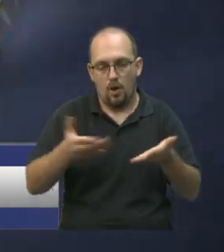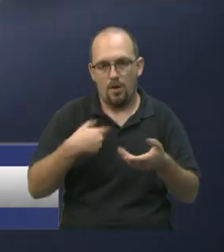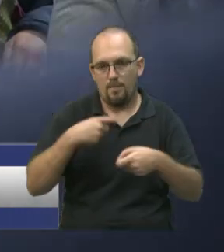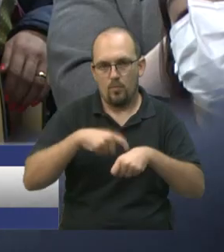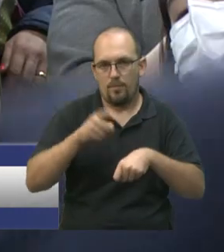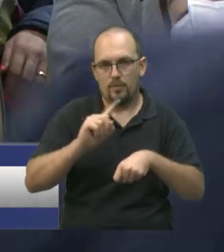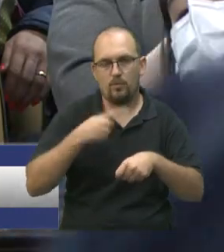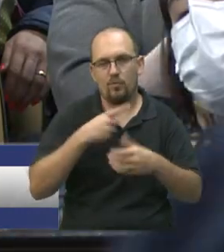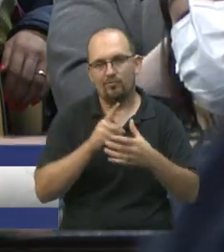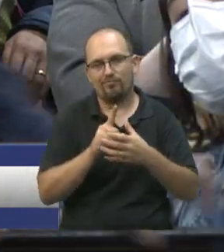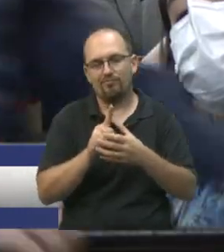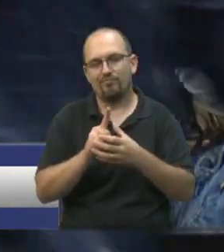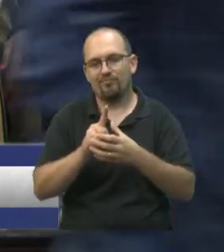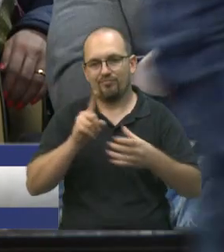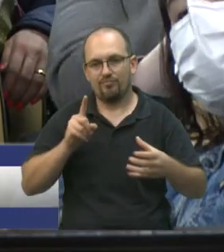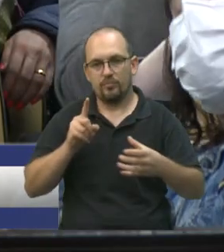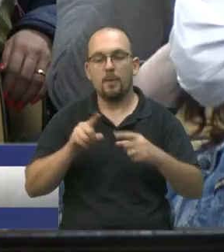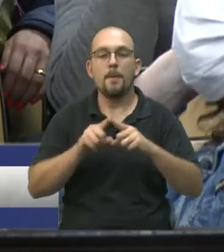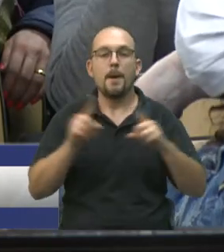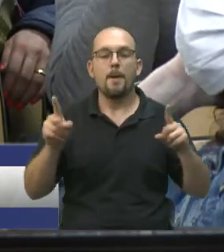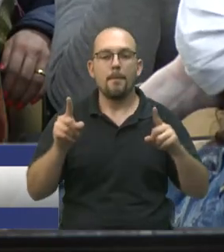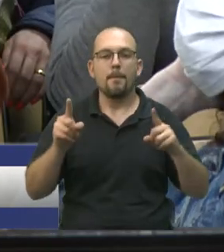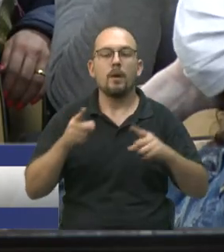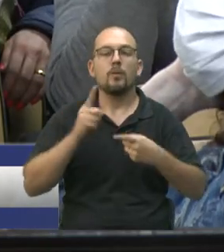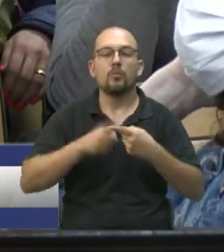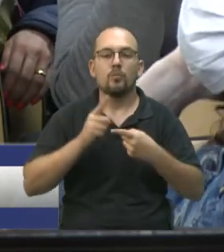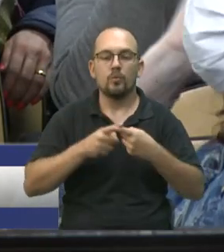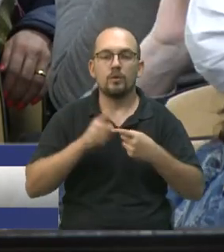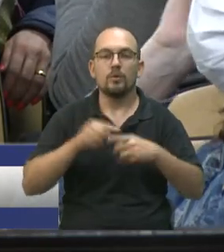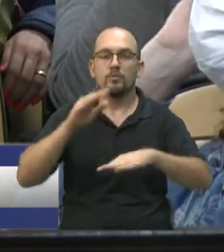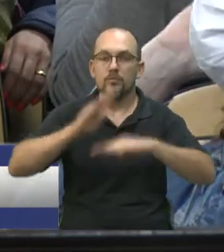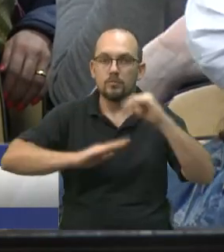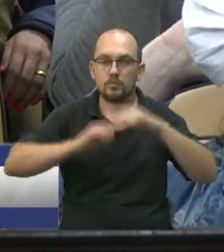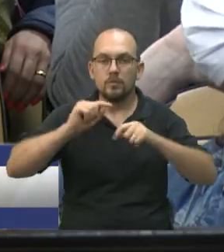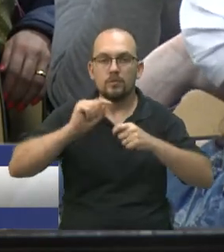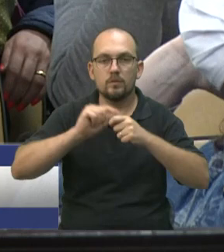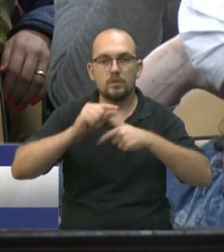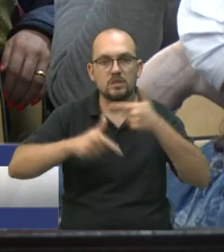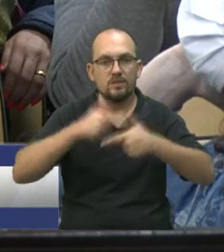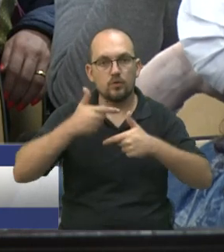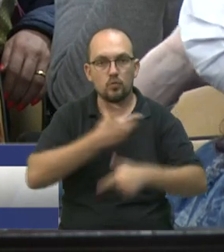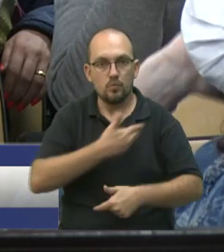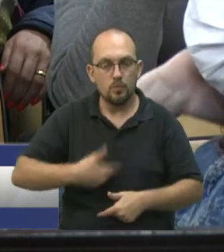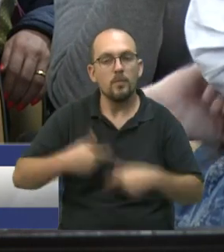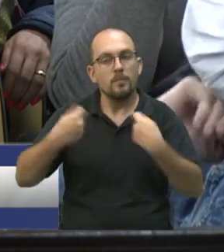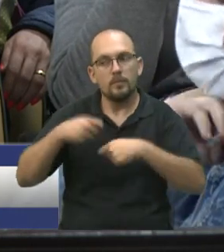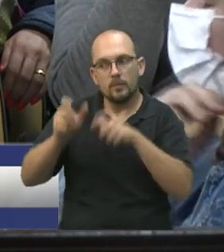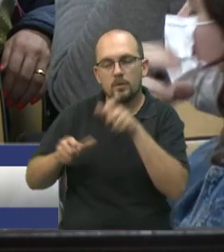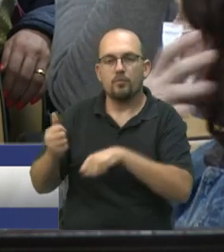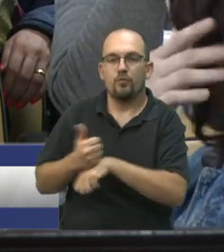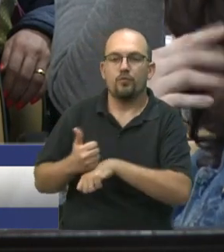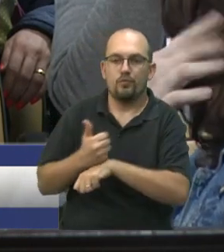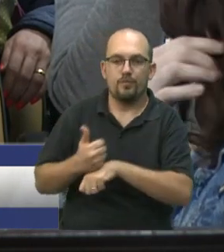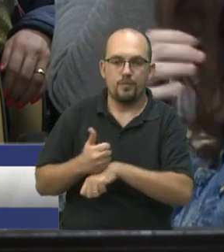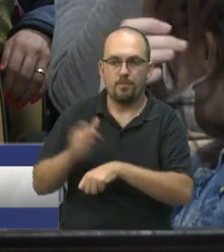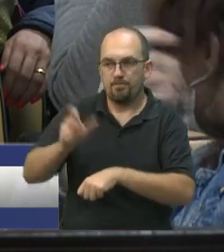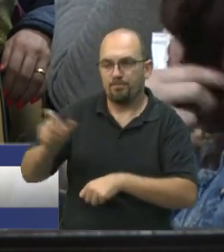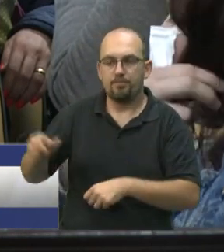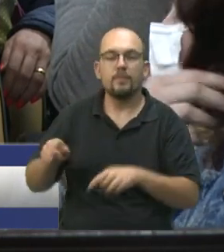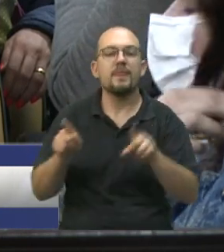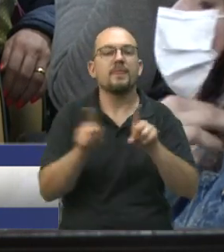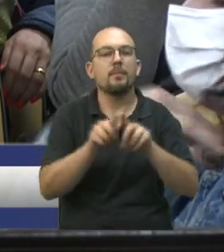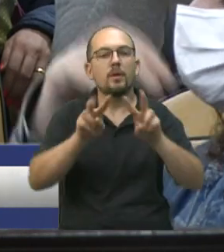só por isso, mas porque para fazer o serviço público acontecer, precisa de profissional. Aí também a questão